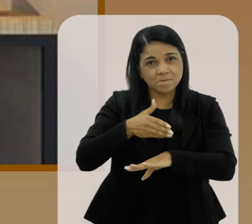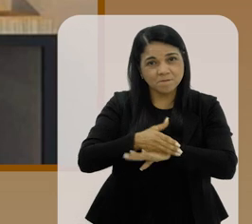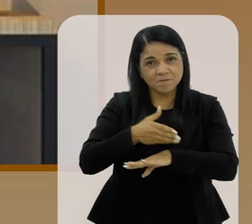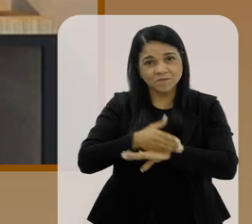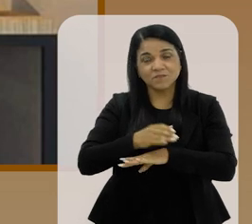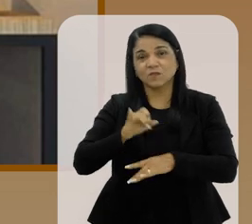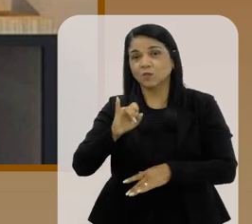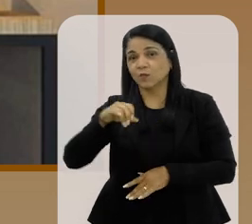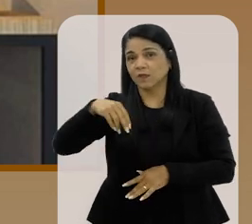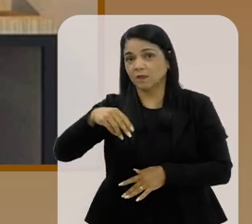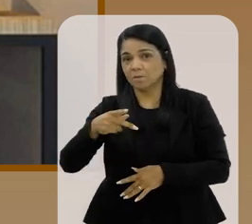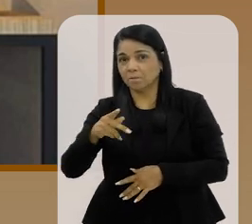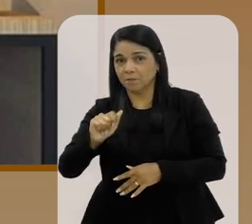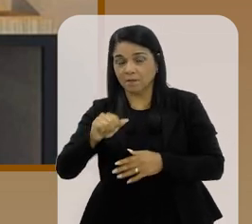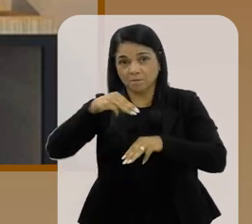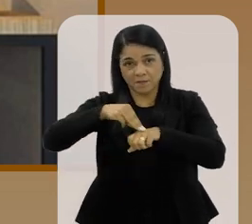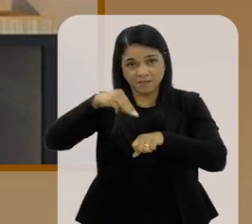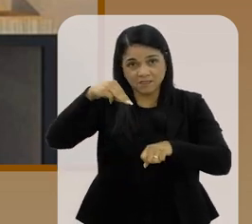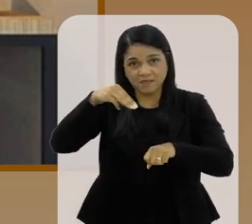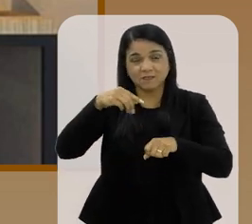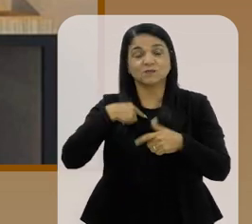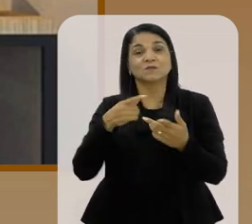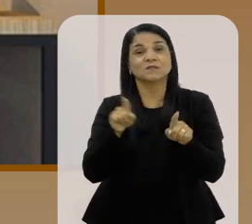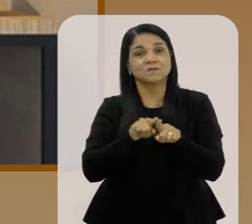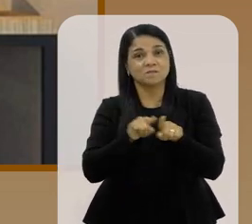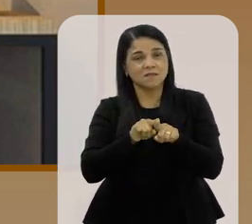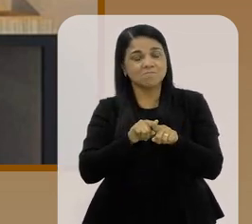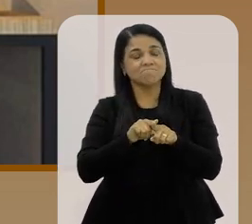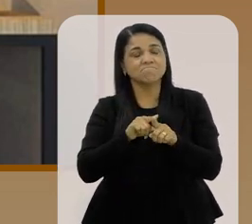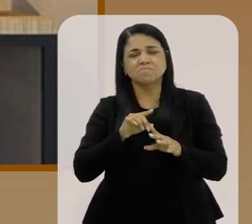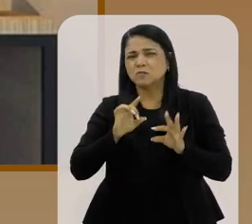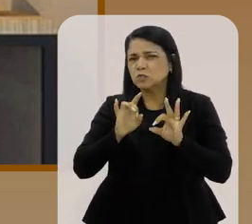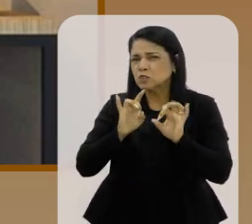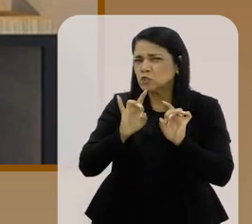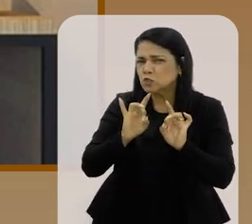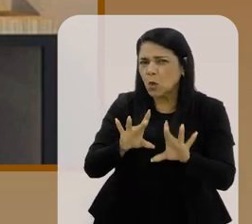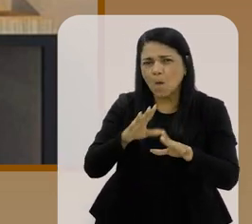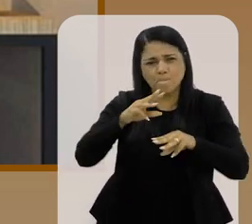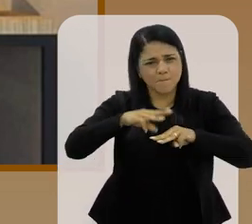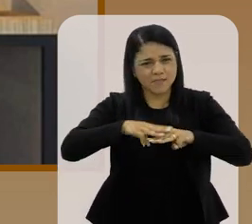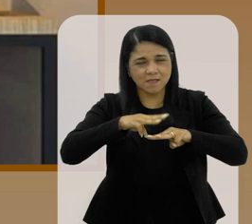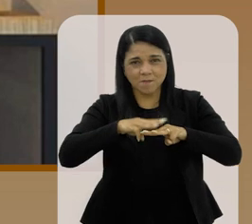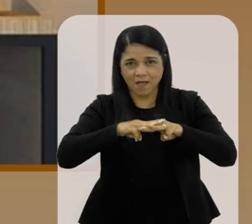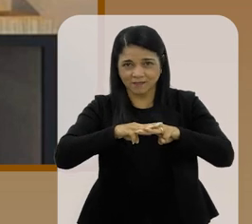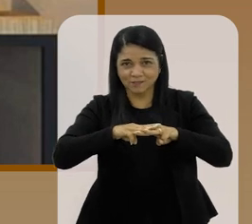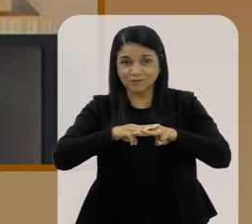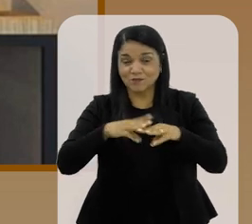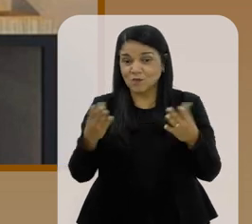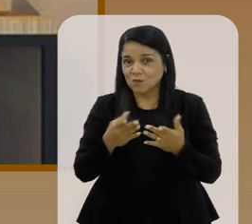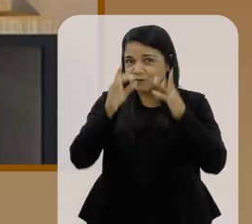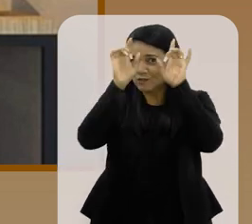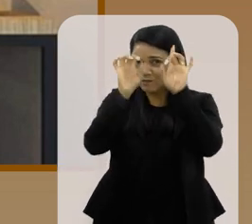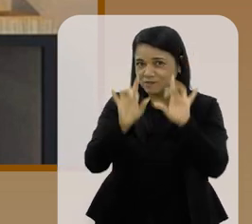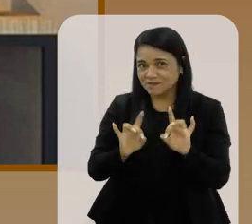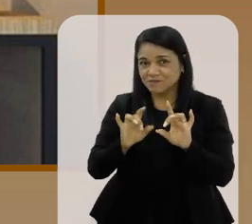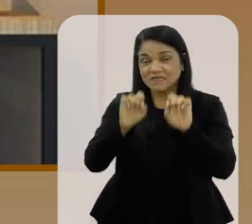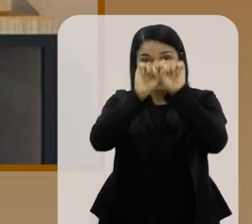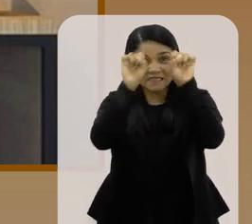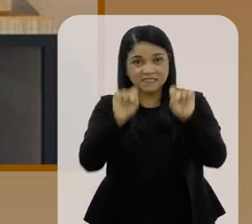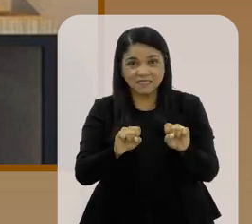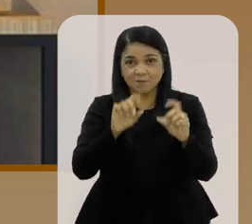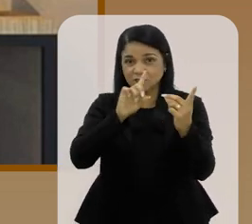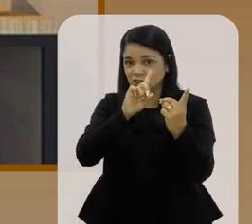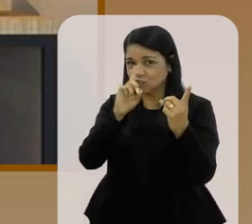de mestrado do IMPA, o Instituto de Matemática Pura e Aplicada. Atualmente, ele é especialista em